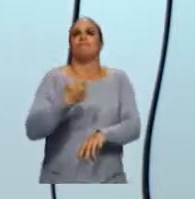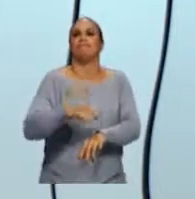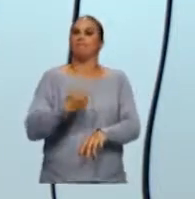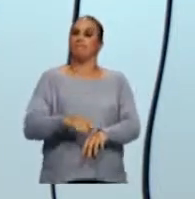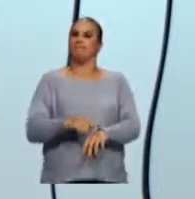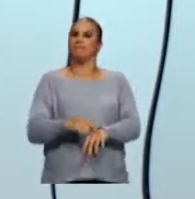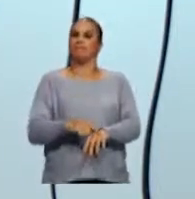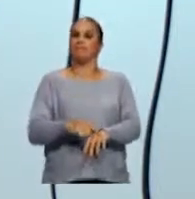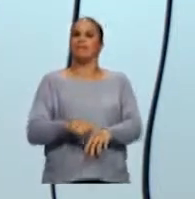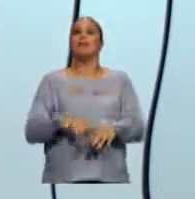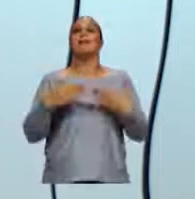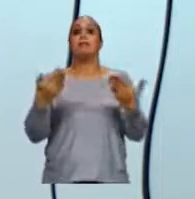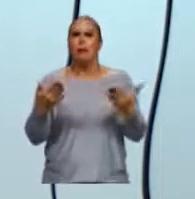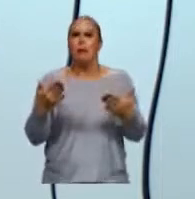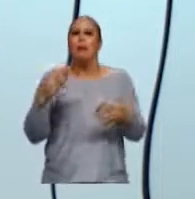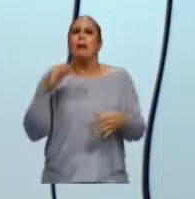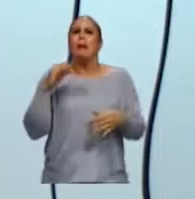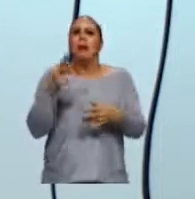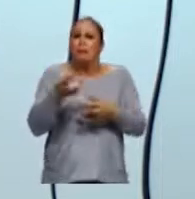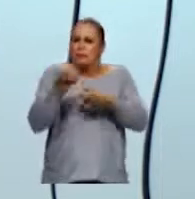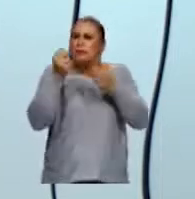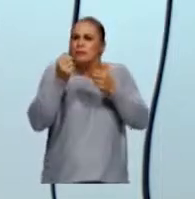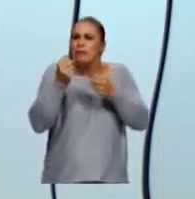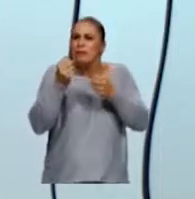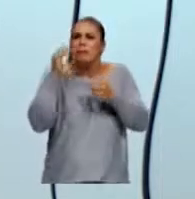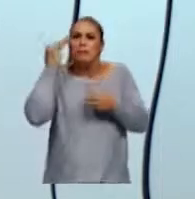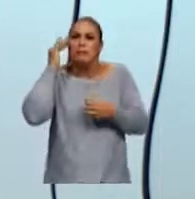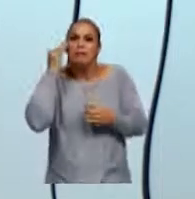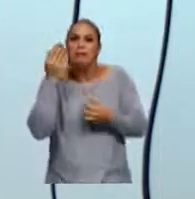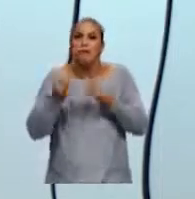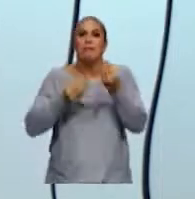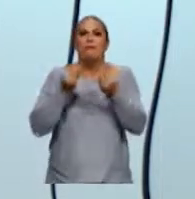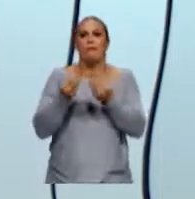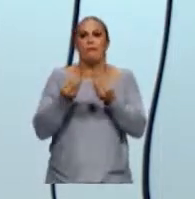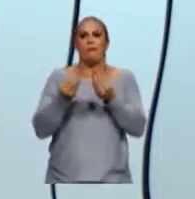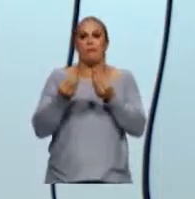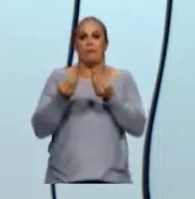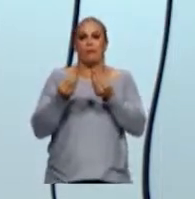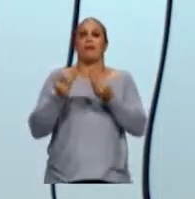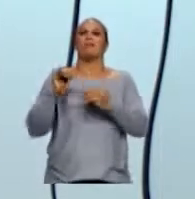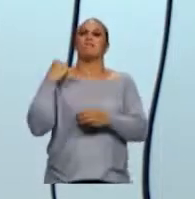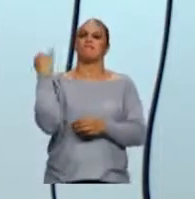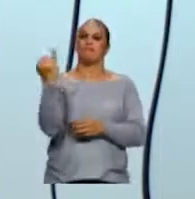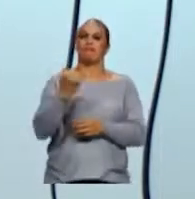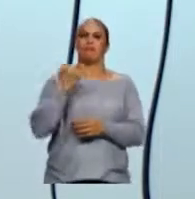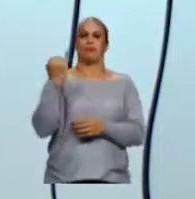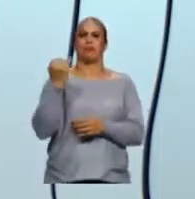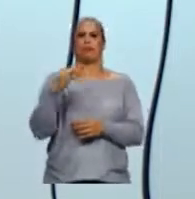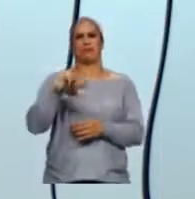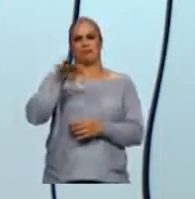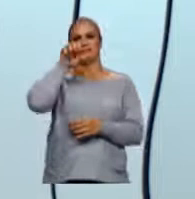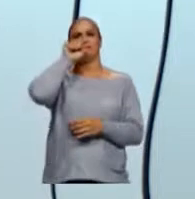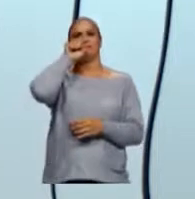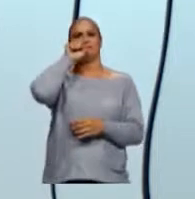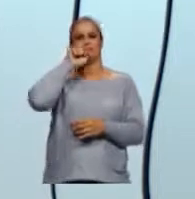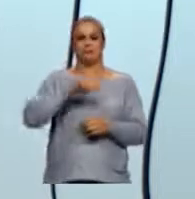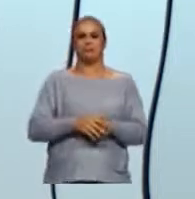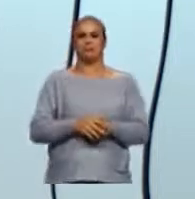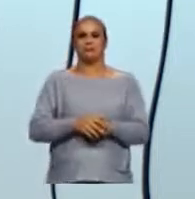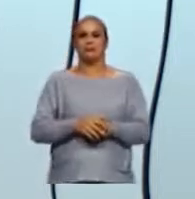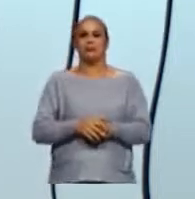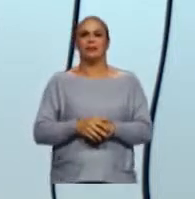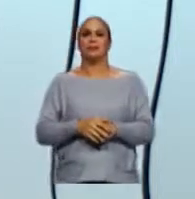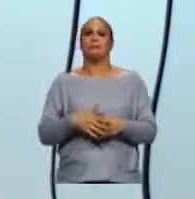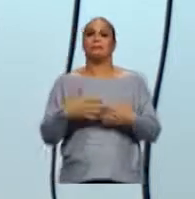desse sistema respiratório, desse processo de respiração que acontece nas nossas células. Então,